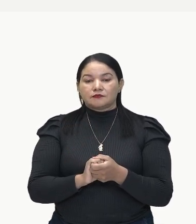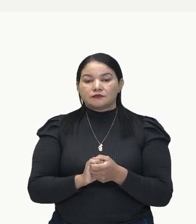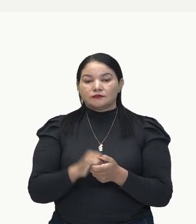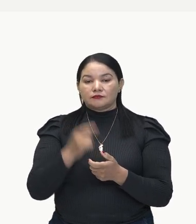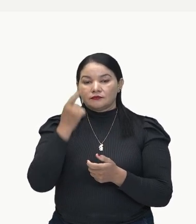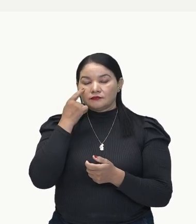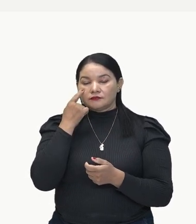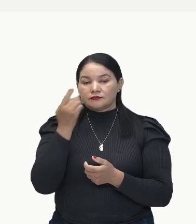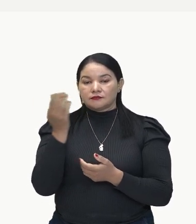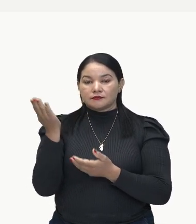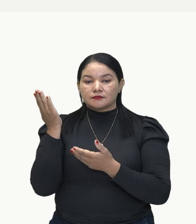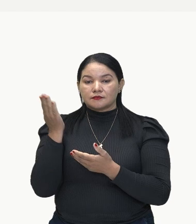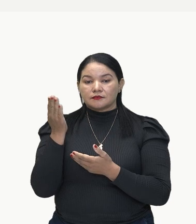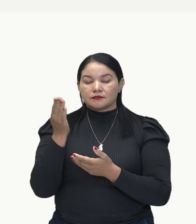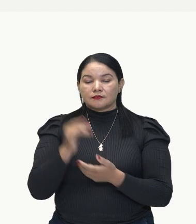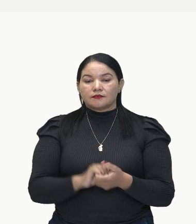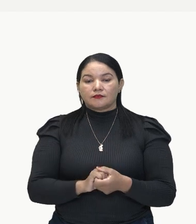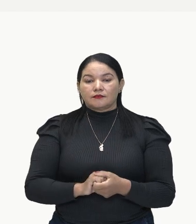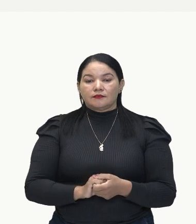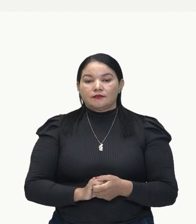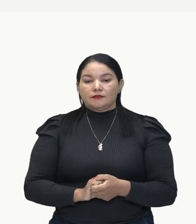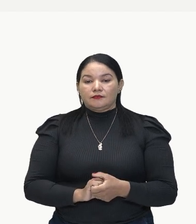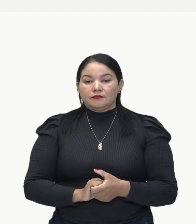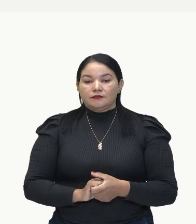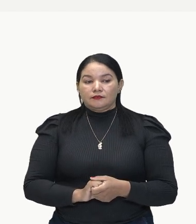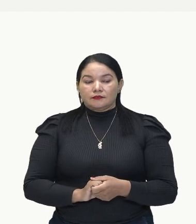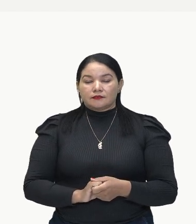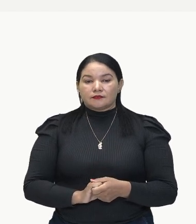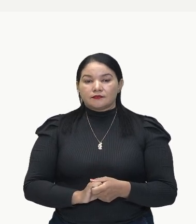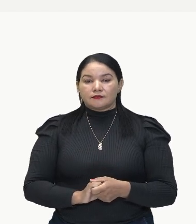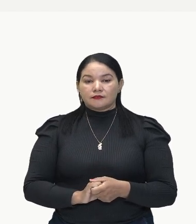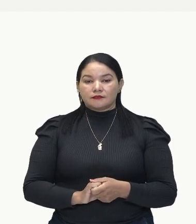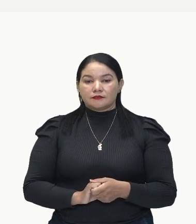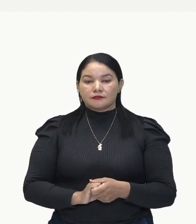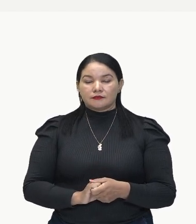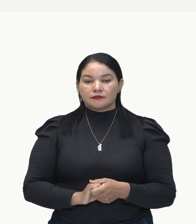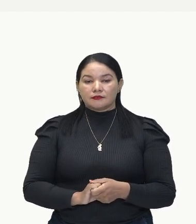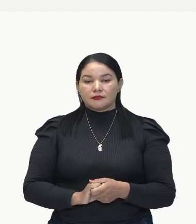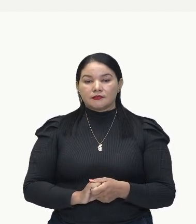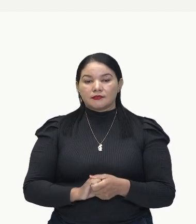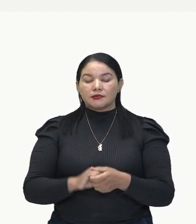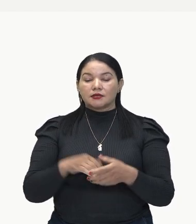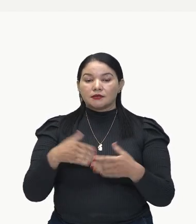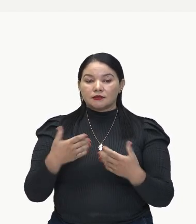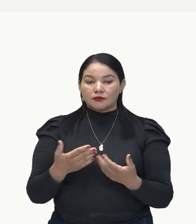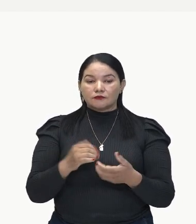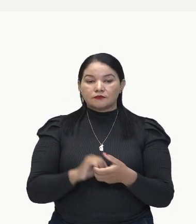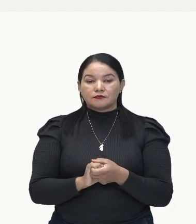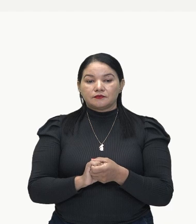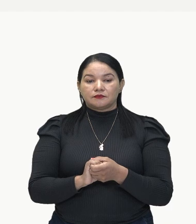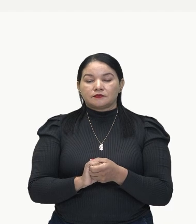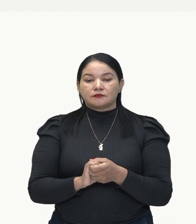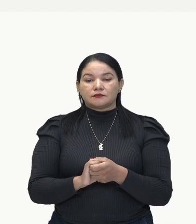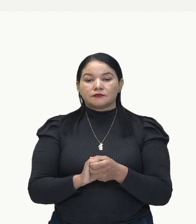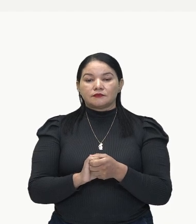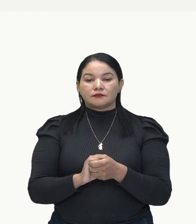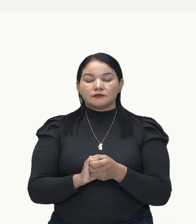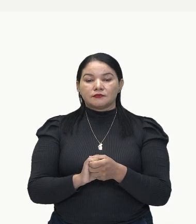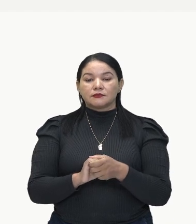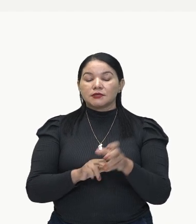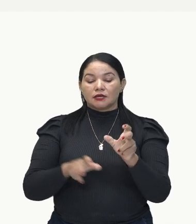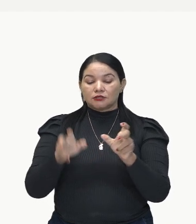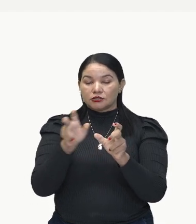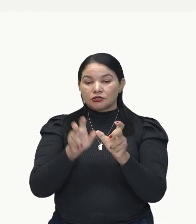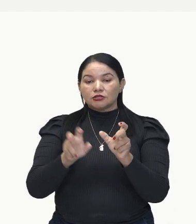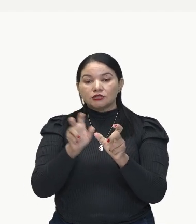não ter dúvidas. Pronto. Então, o meu adjetivo ele está modificando um